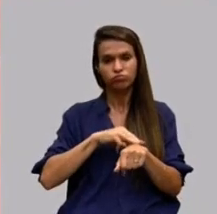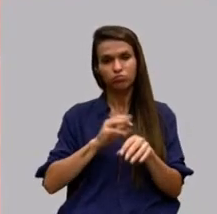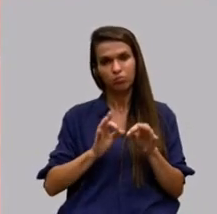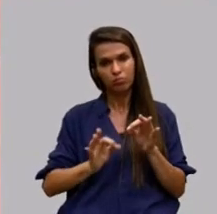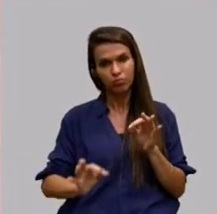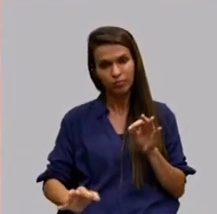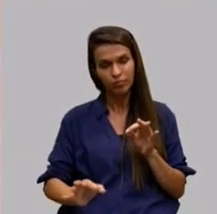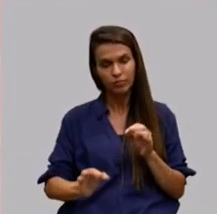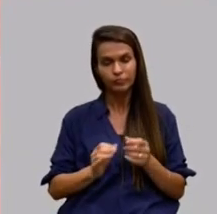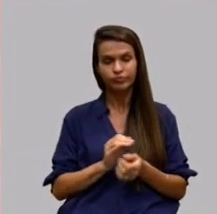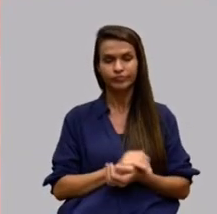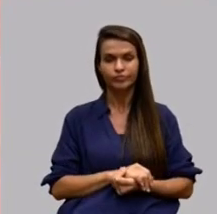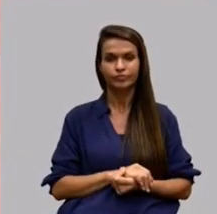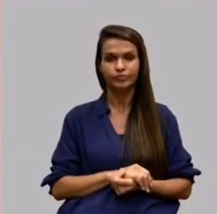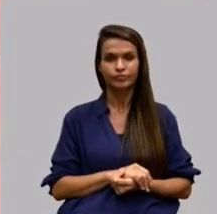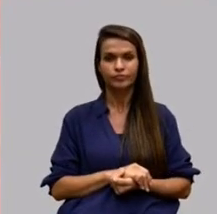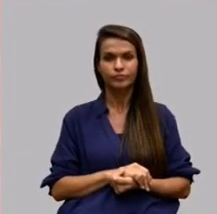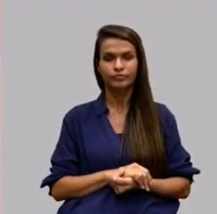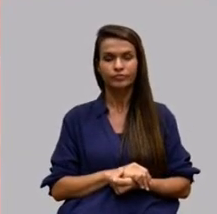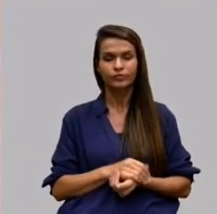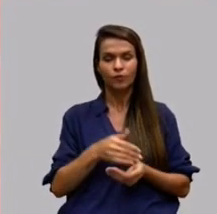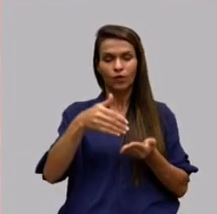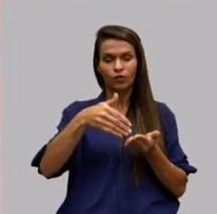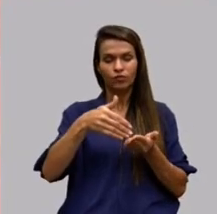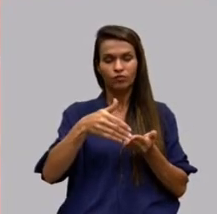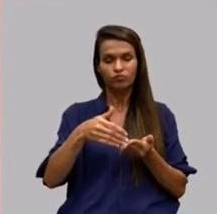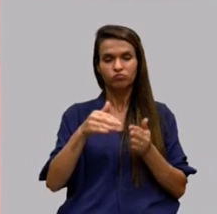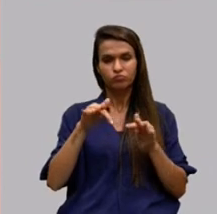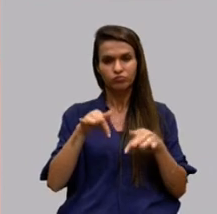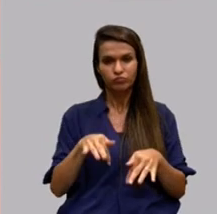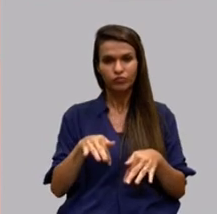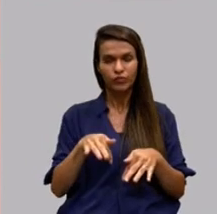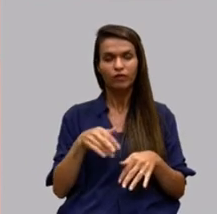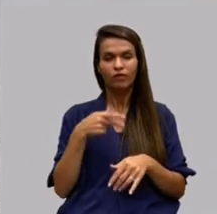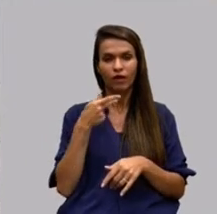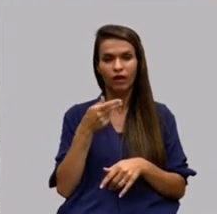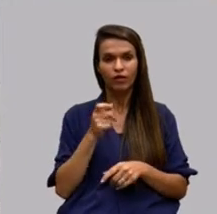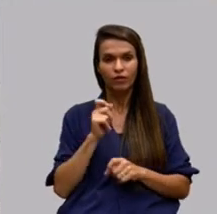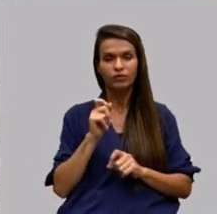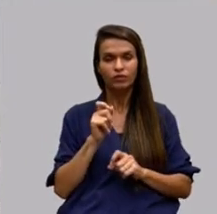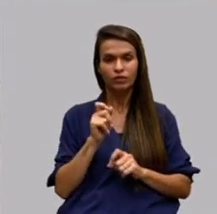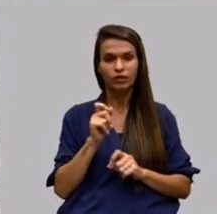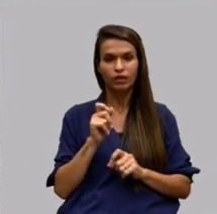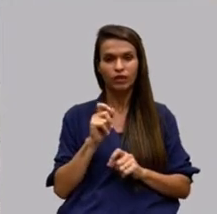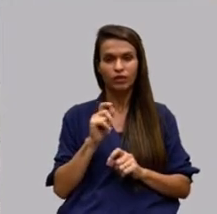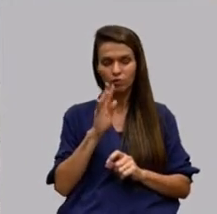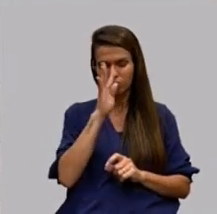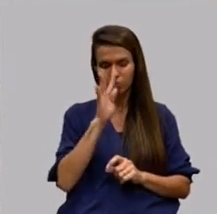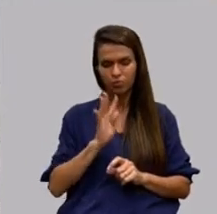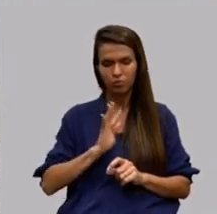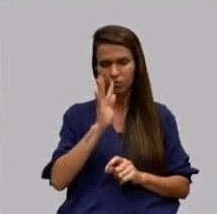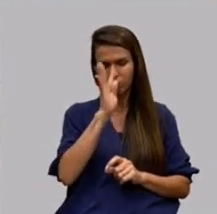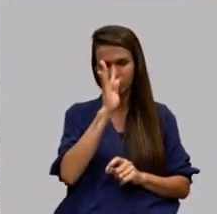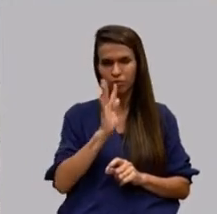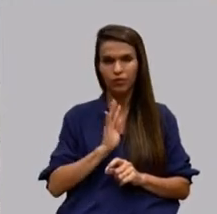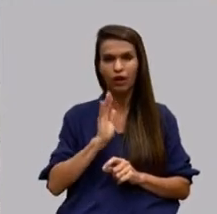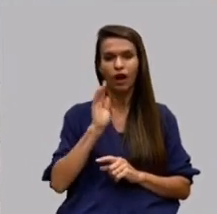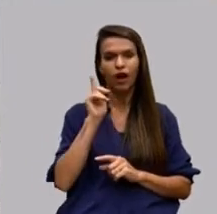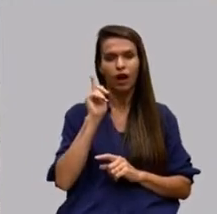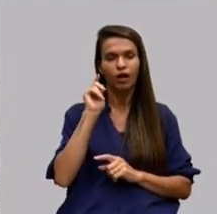tempo. Eu encerro dizendo que eu fui muito criticado no Rio Grande do Sul quando eu dizia